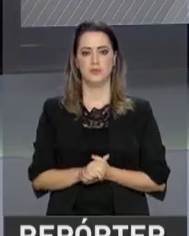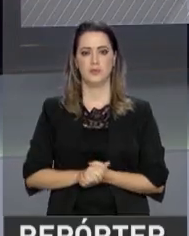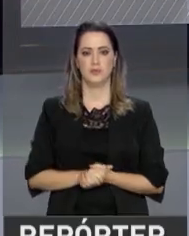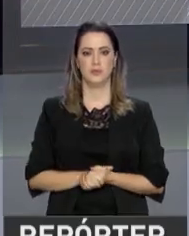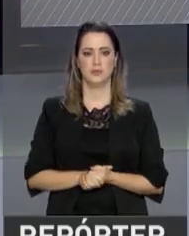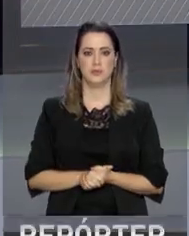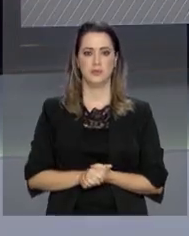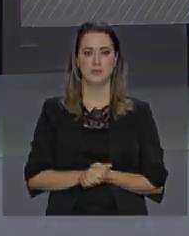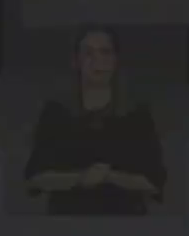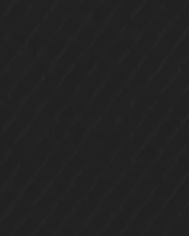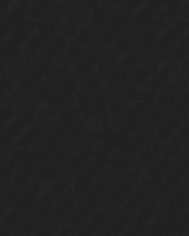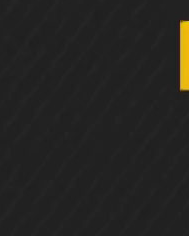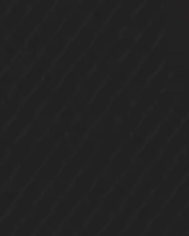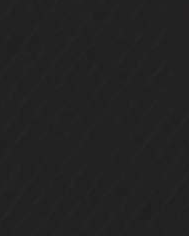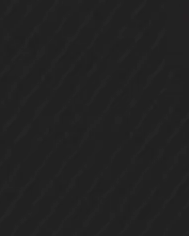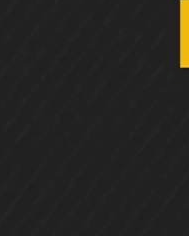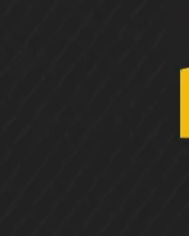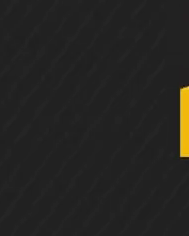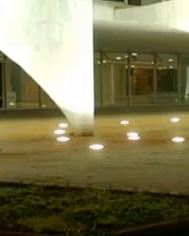federal